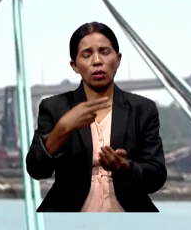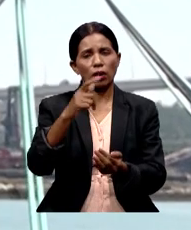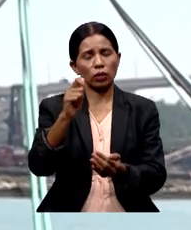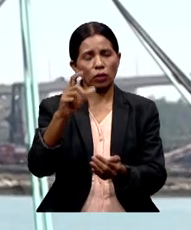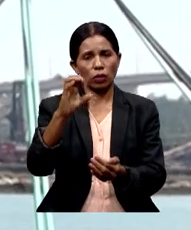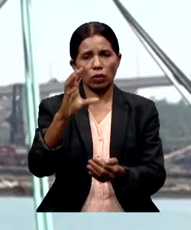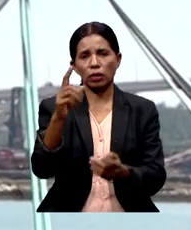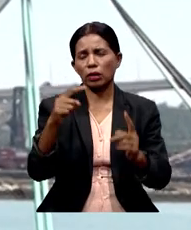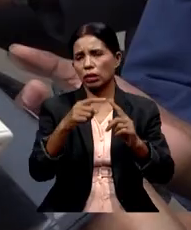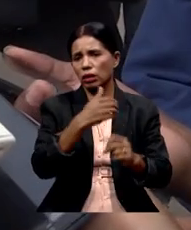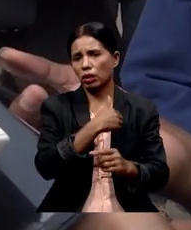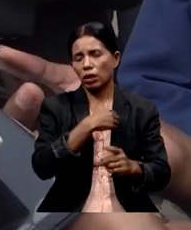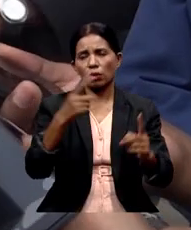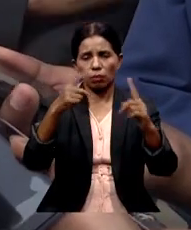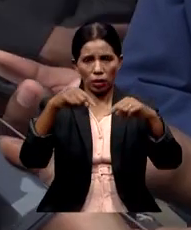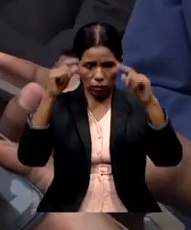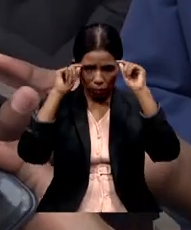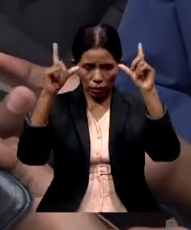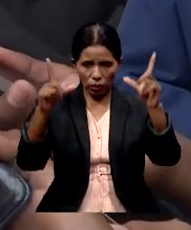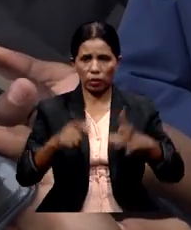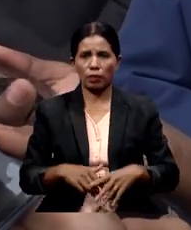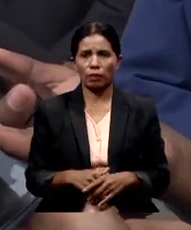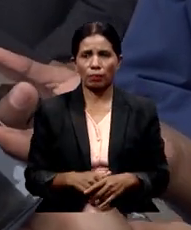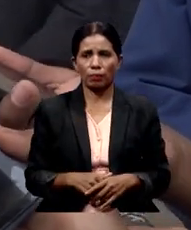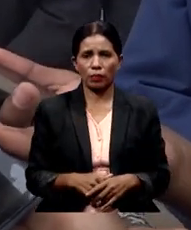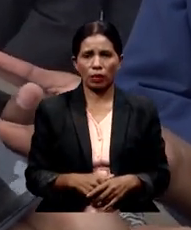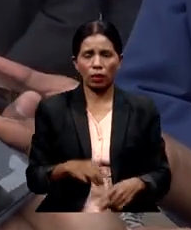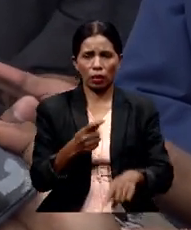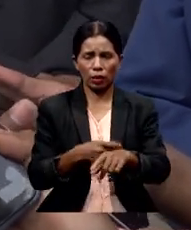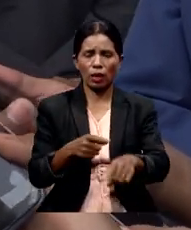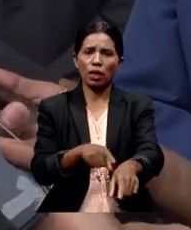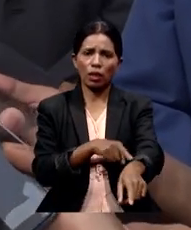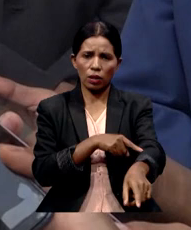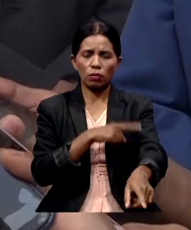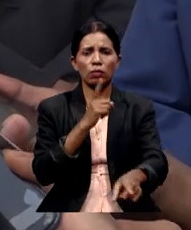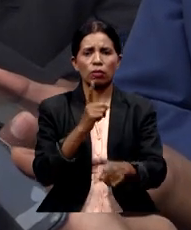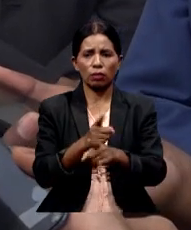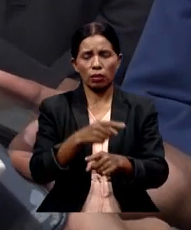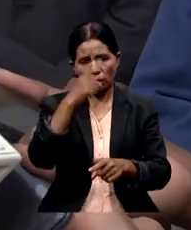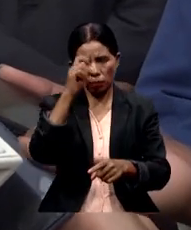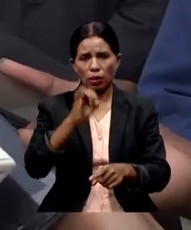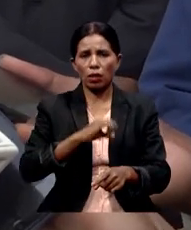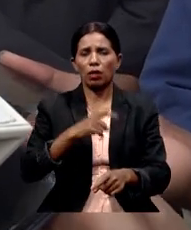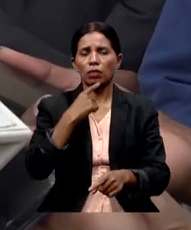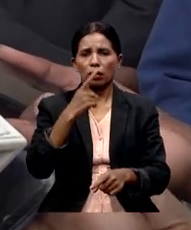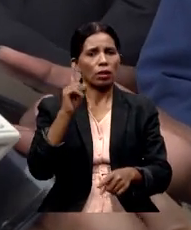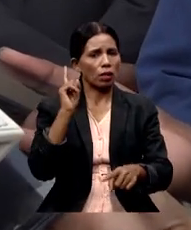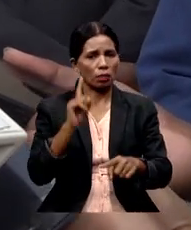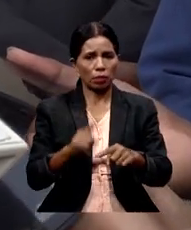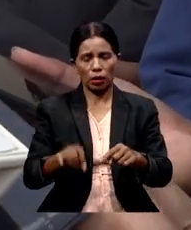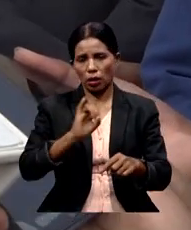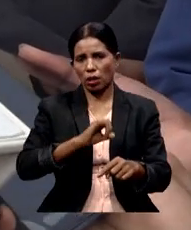to omai Timor Leste. Situação ainda né, cleorona, mas vê, tava tete, labele, are,